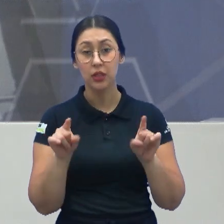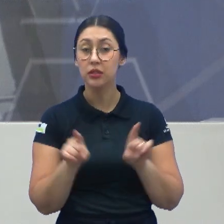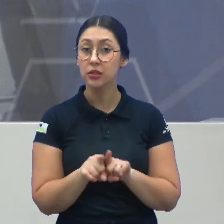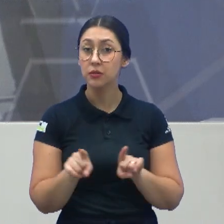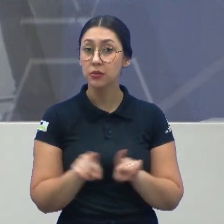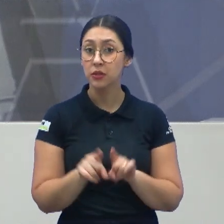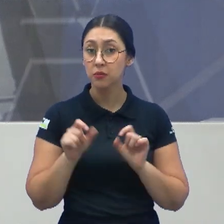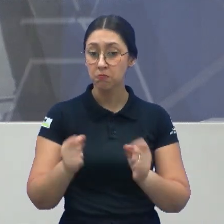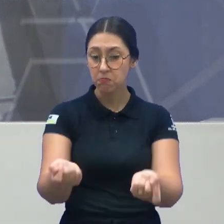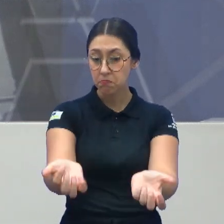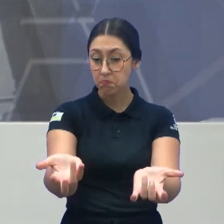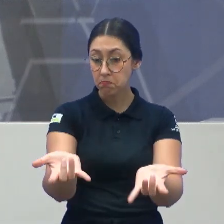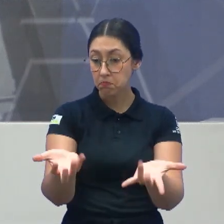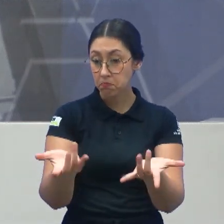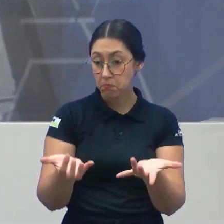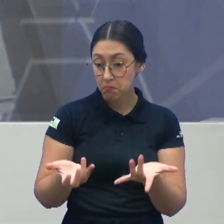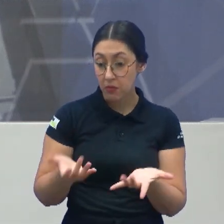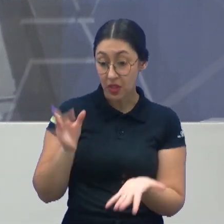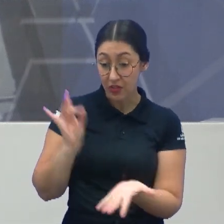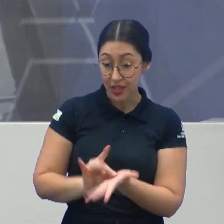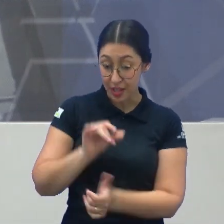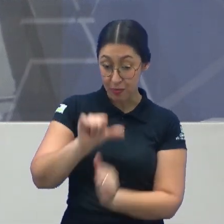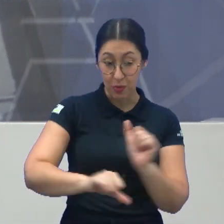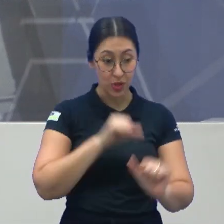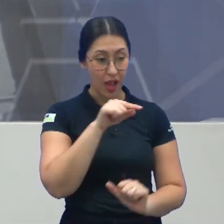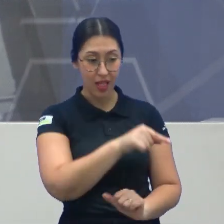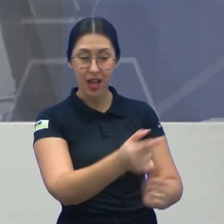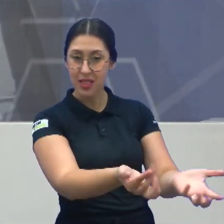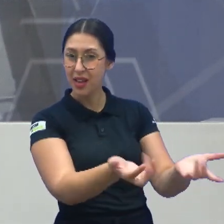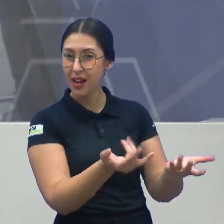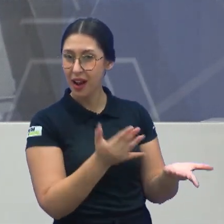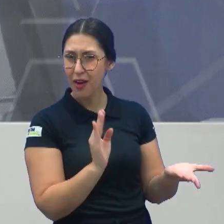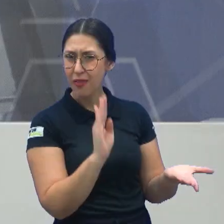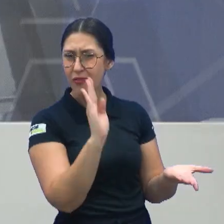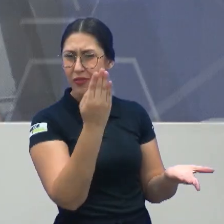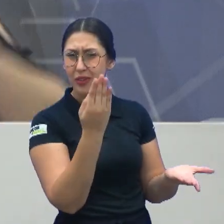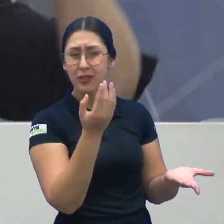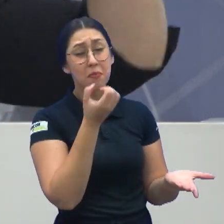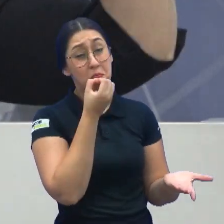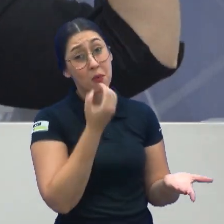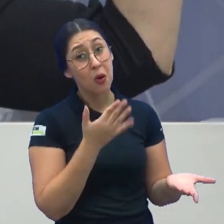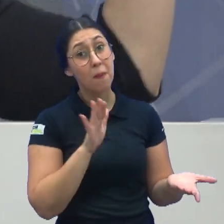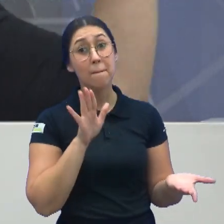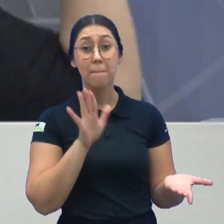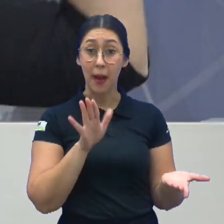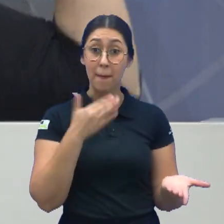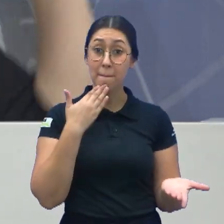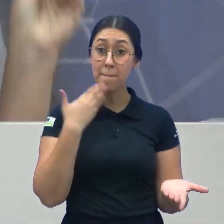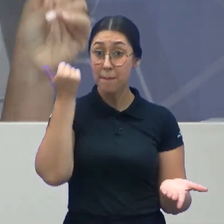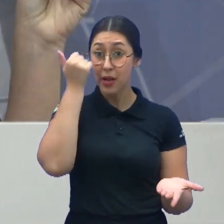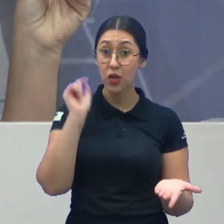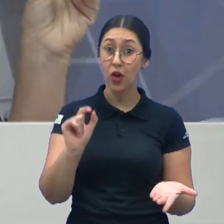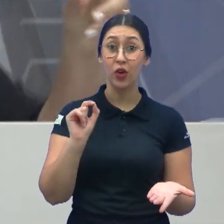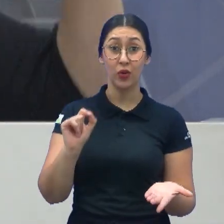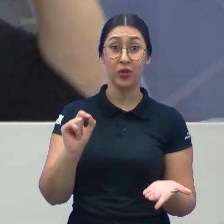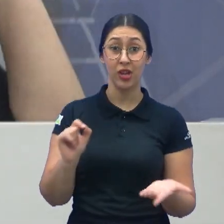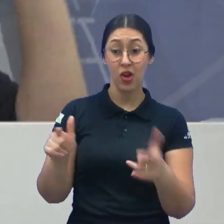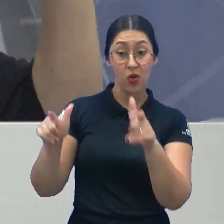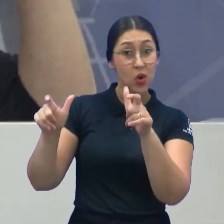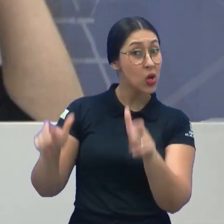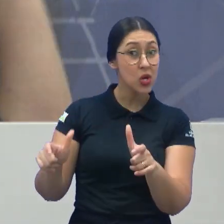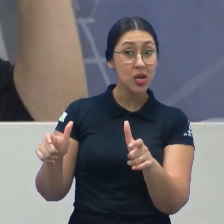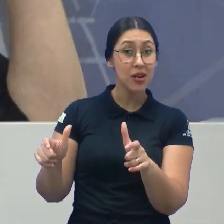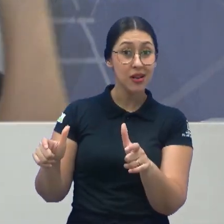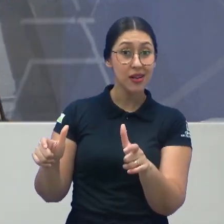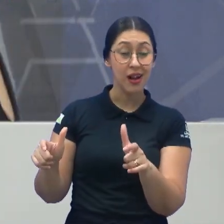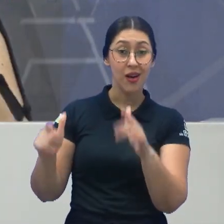de verdade por grama sintética é bom, mas bom mesmo é fazer algo onde nem grama tem, é fazer algo